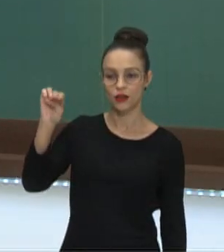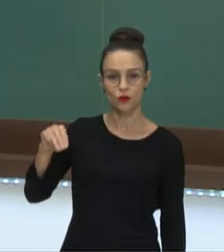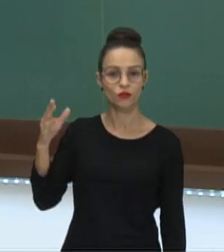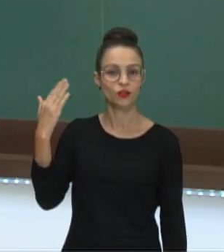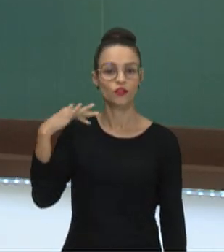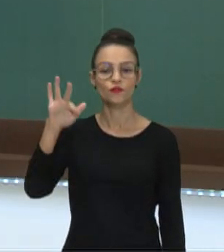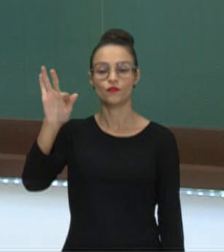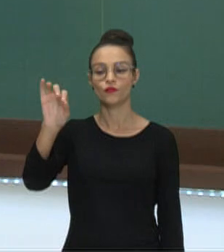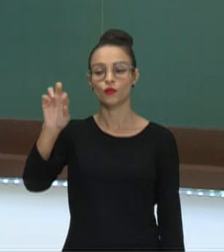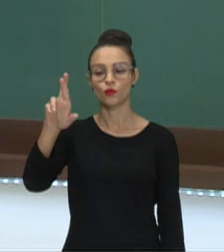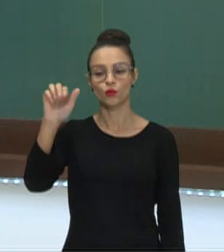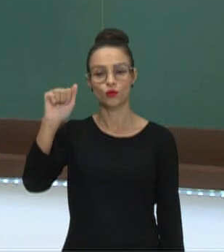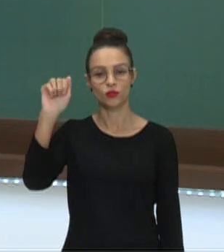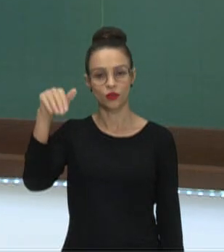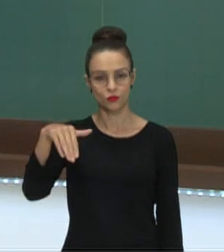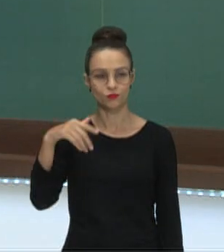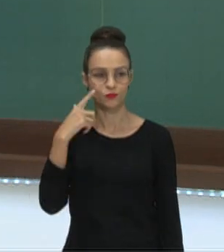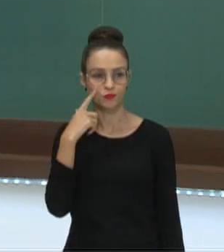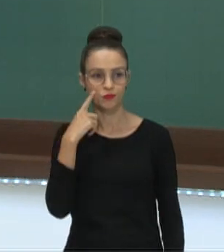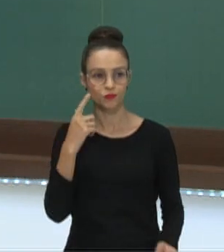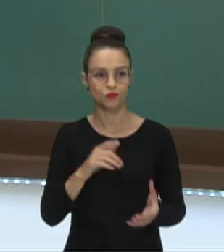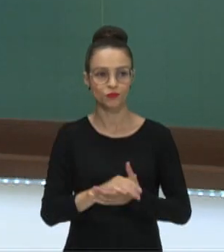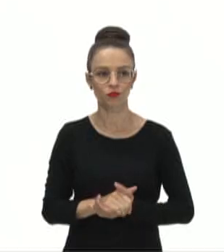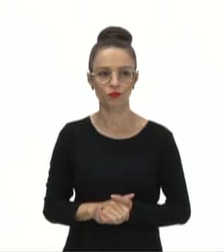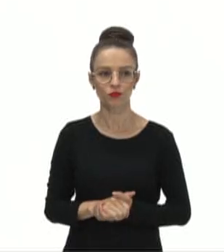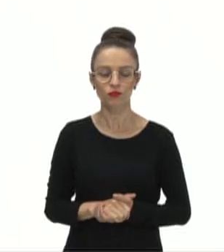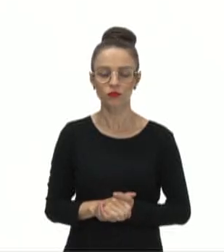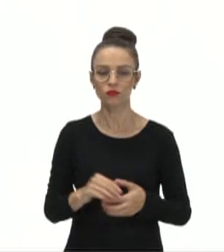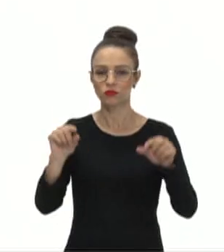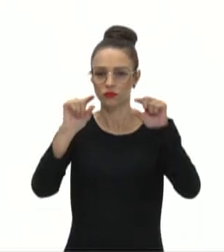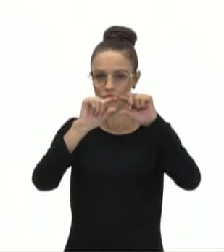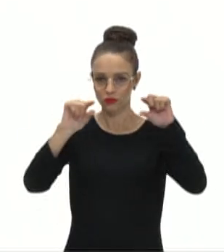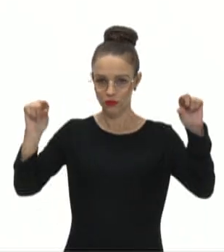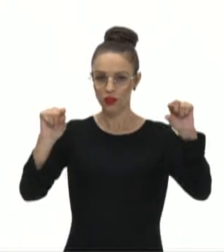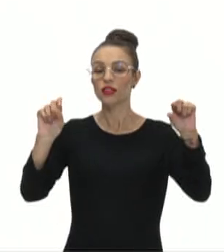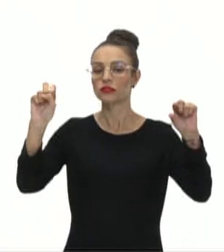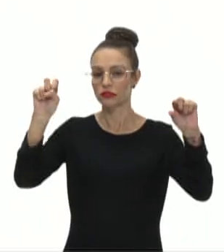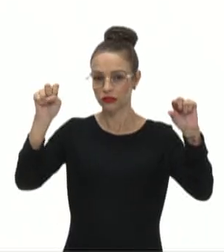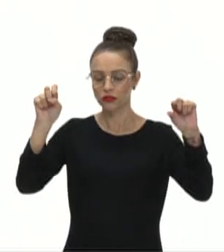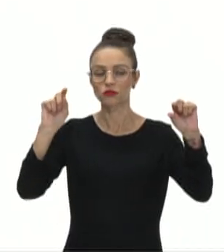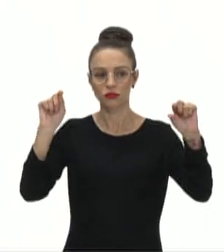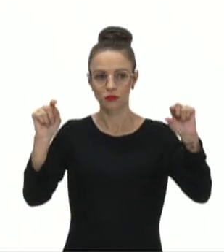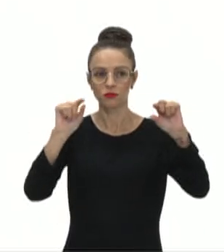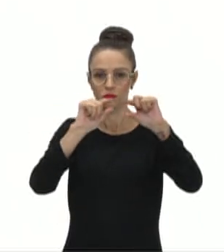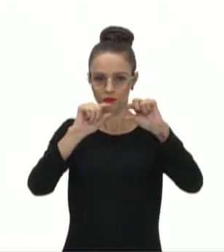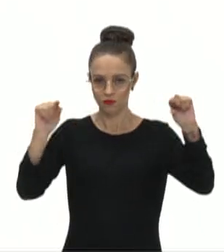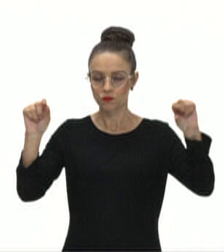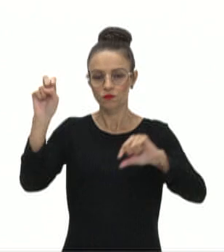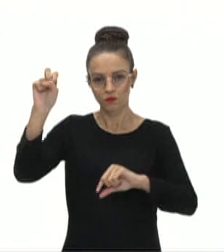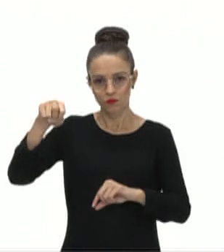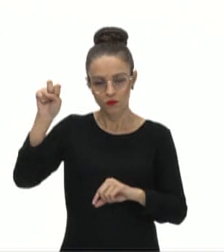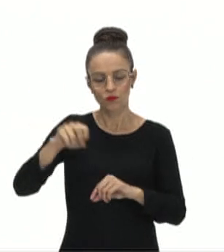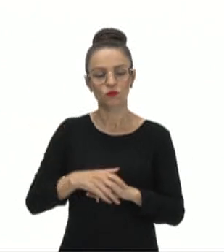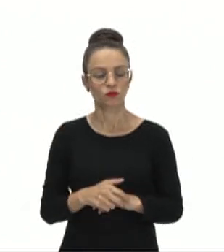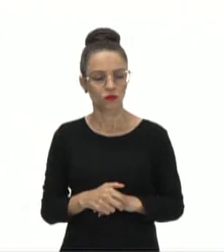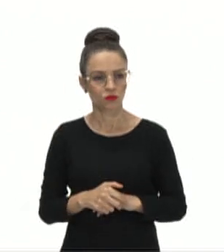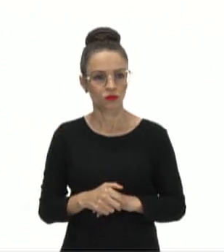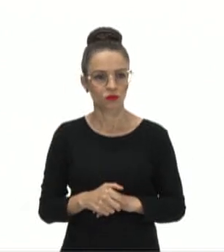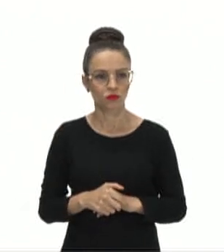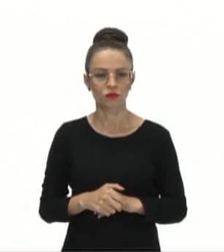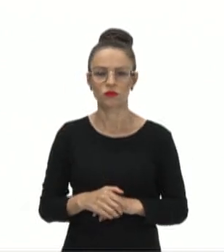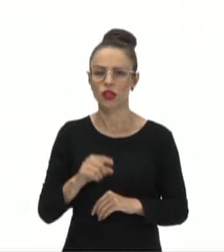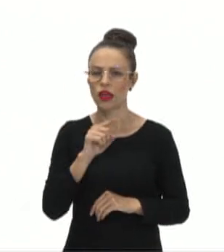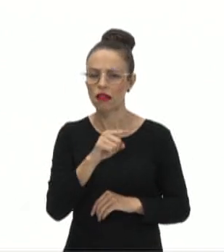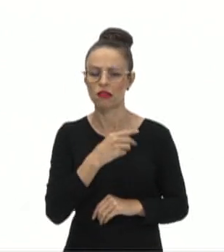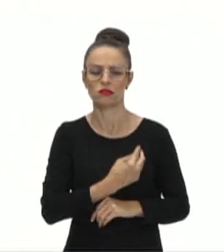e assim por diante, ok? Vamos ver. Em frases afirmativas, quando eu estou afirmando, ele era,